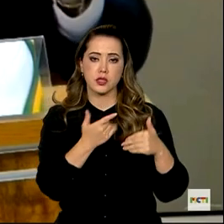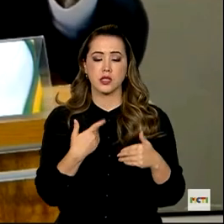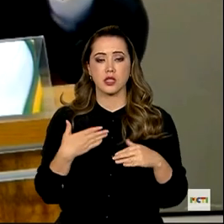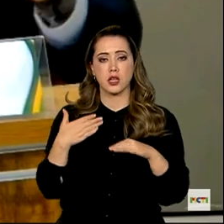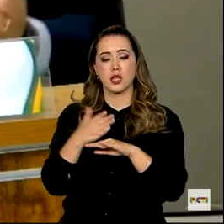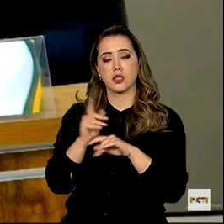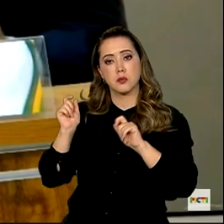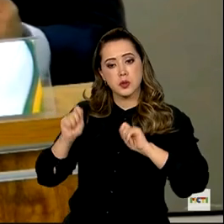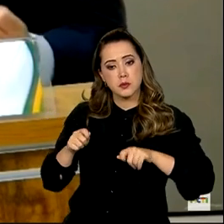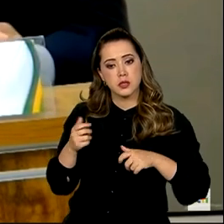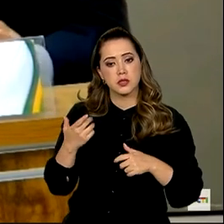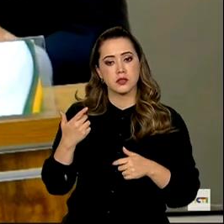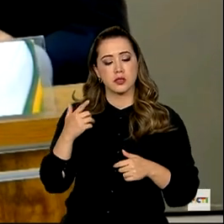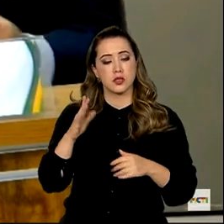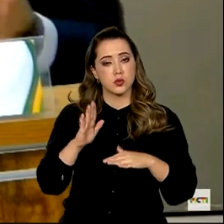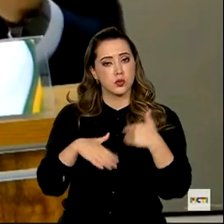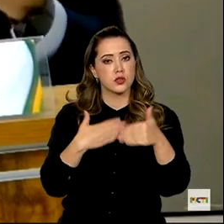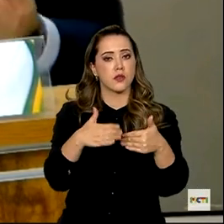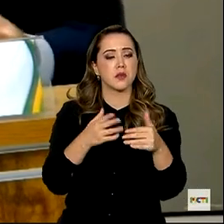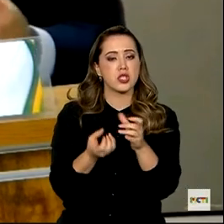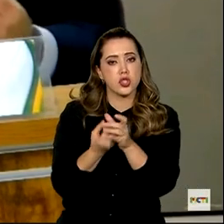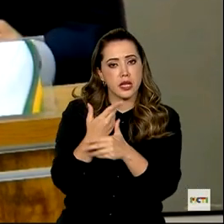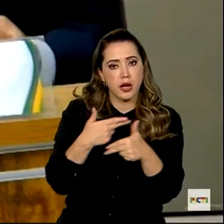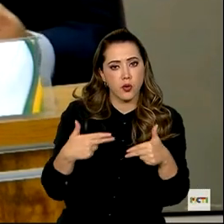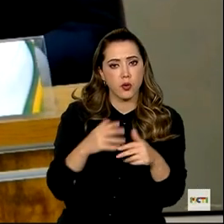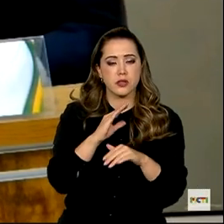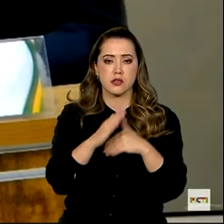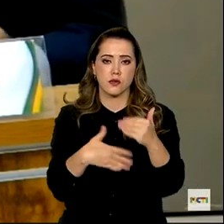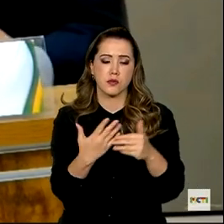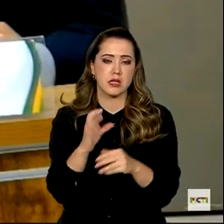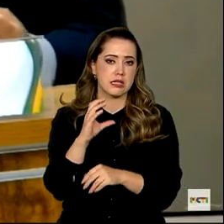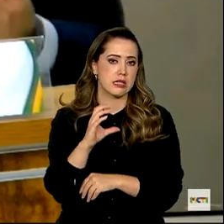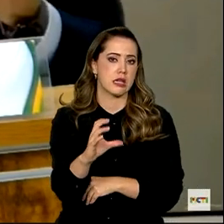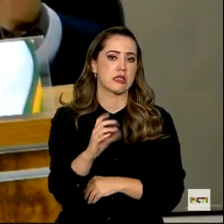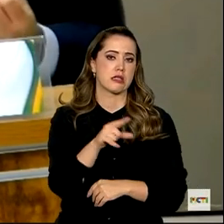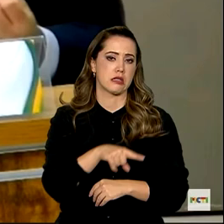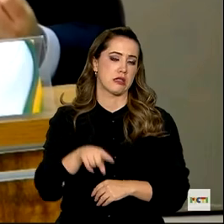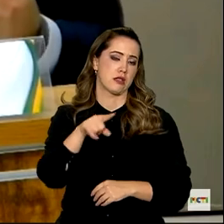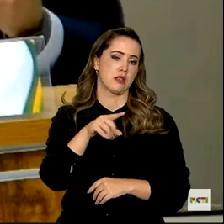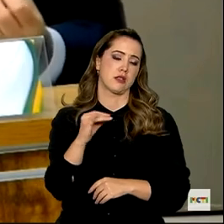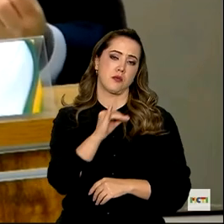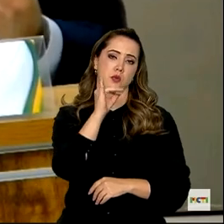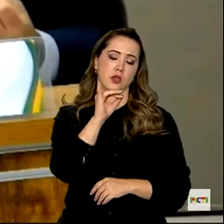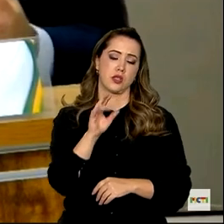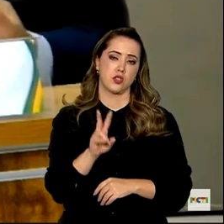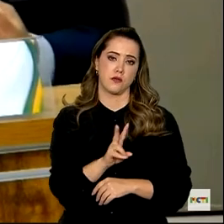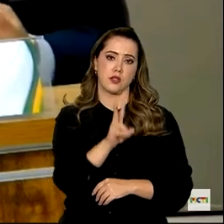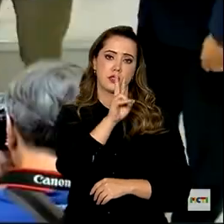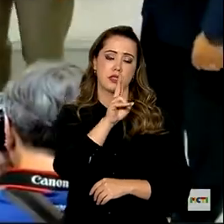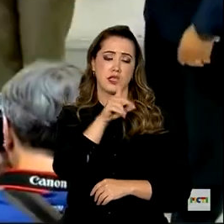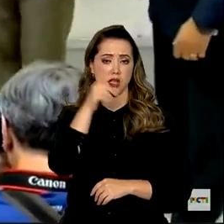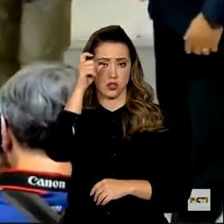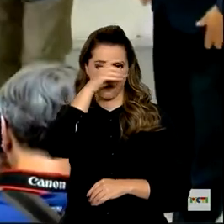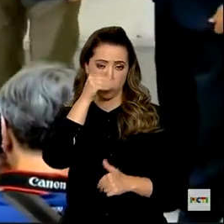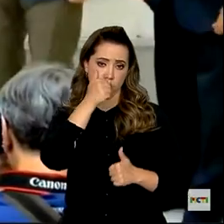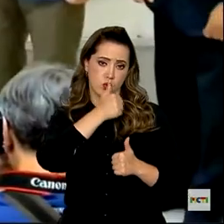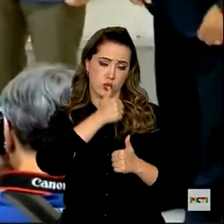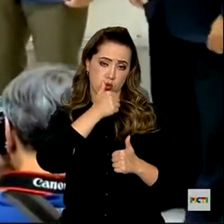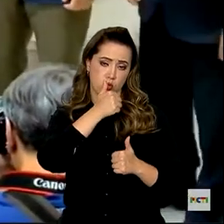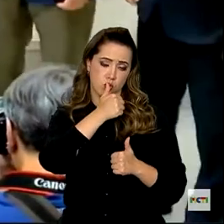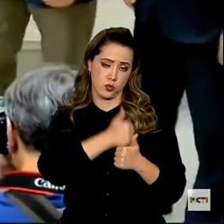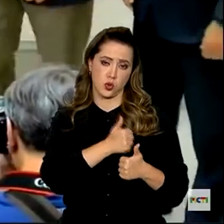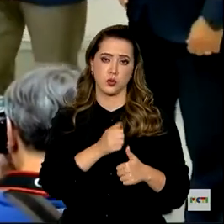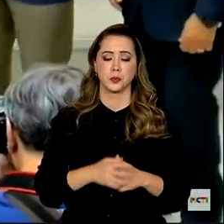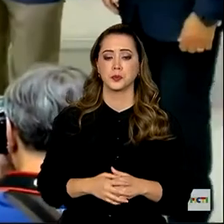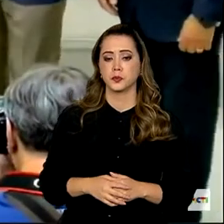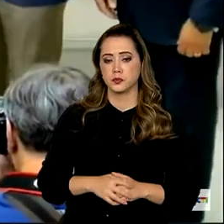né, que é do desenvolvimento, da produção científica, e isso tem valor agregado e é difícil de ser substituído. Os representantes